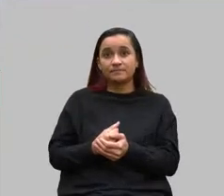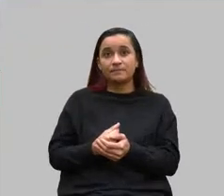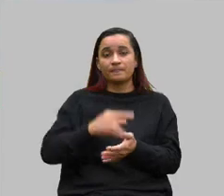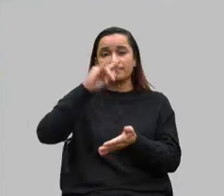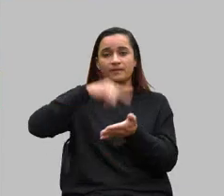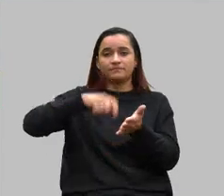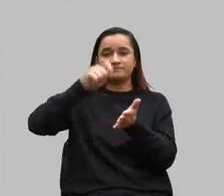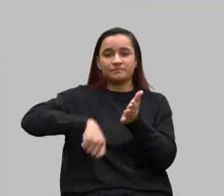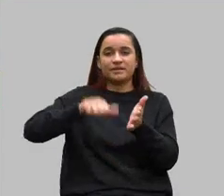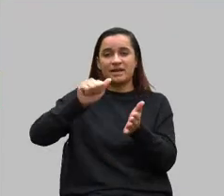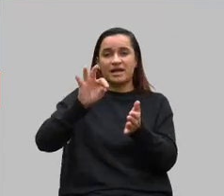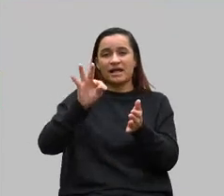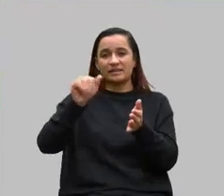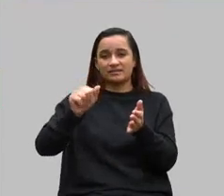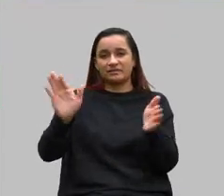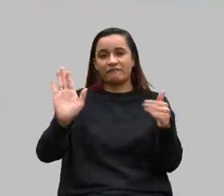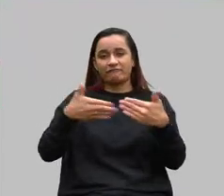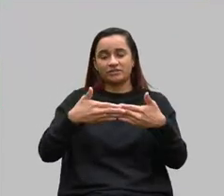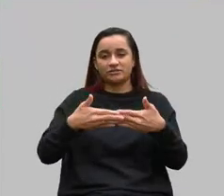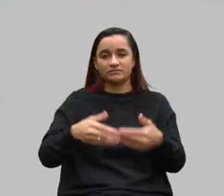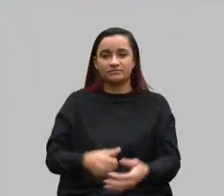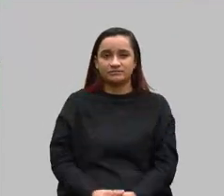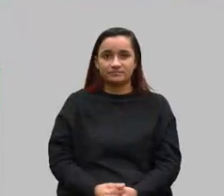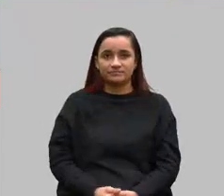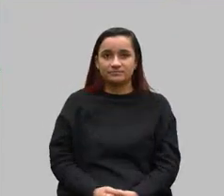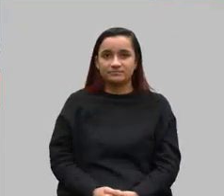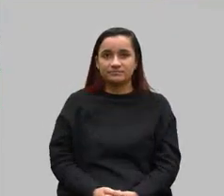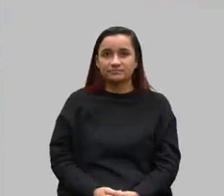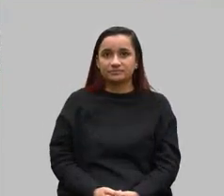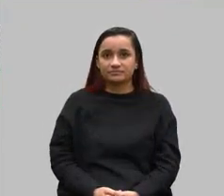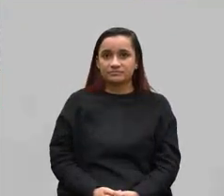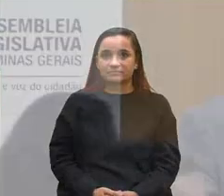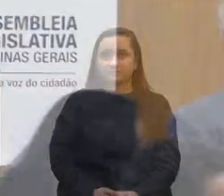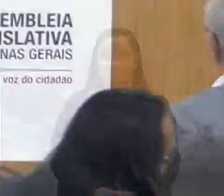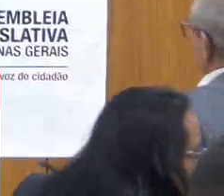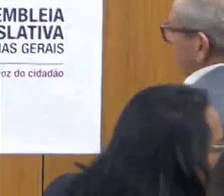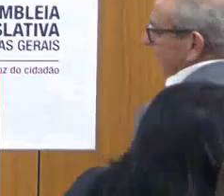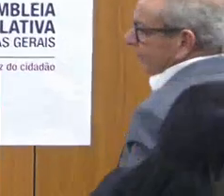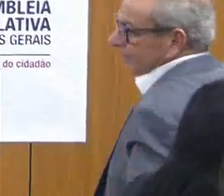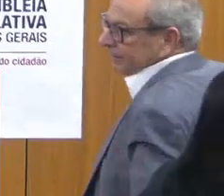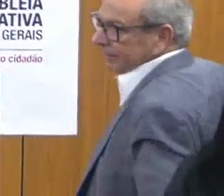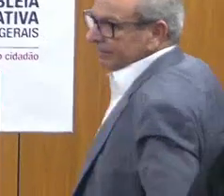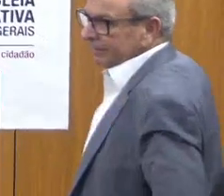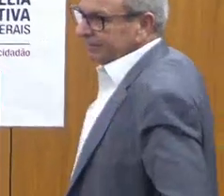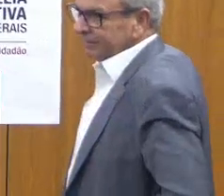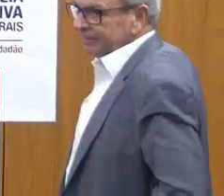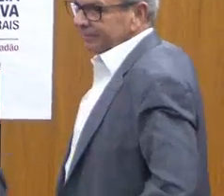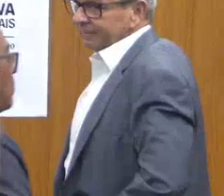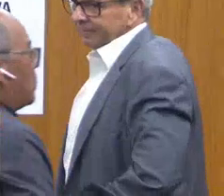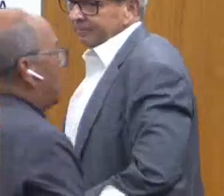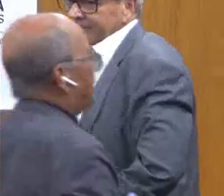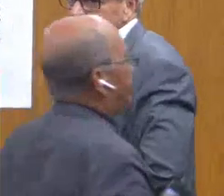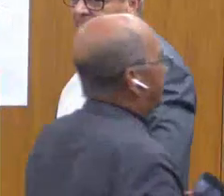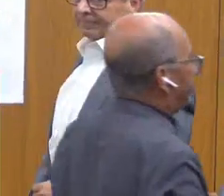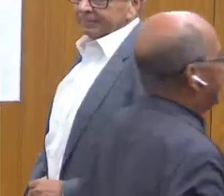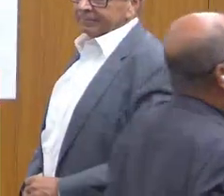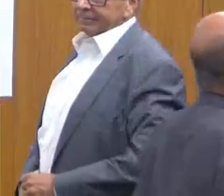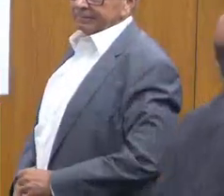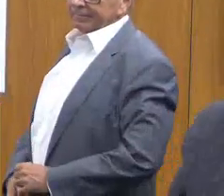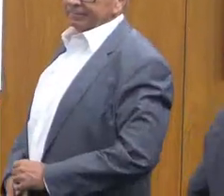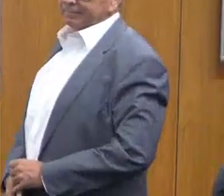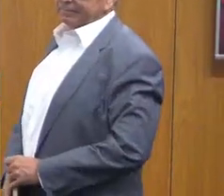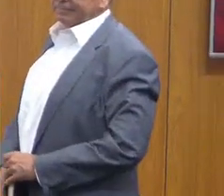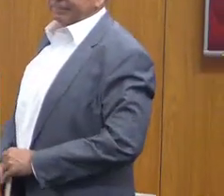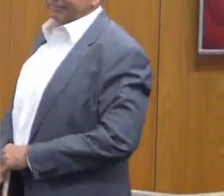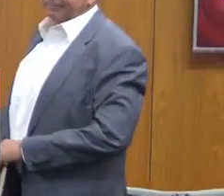ata e recer os trabalhos agradecemos a presença de todos que acompanharam